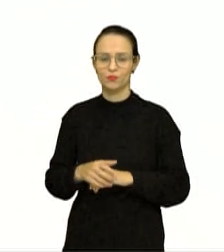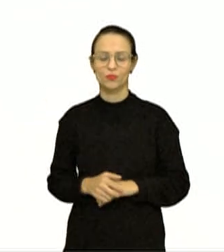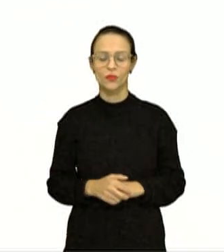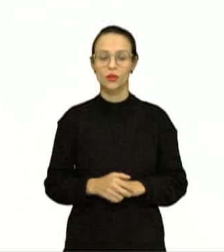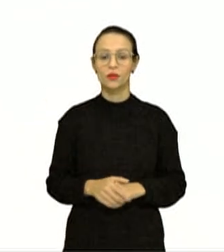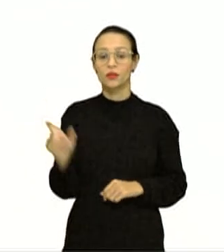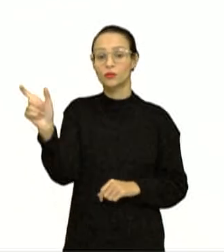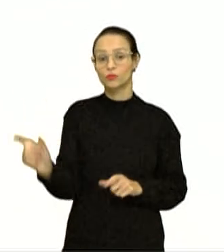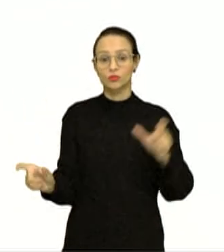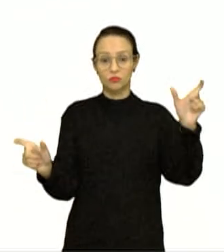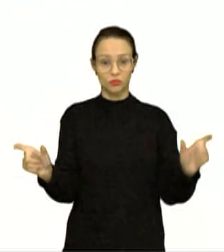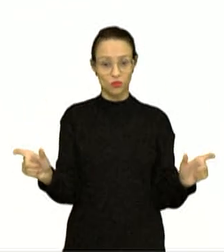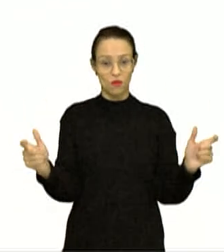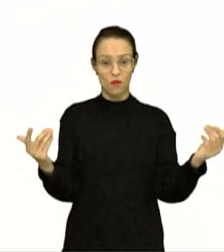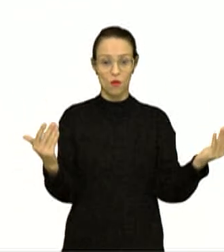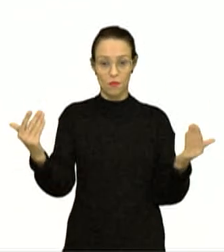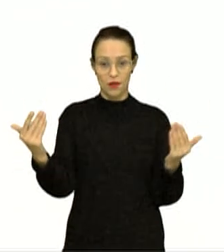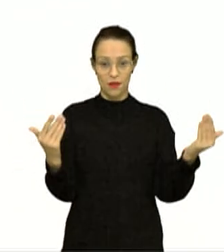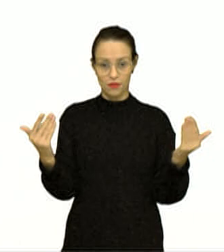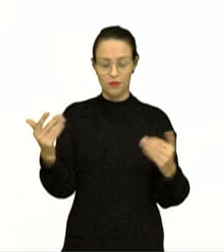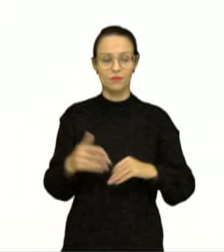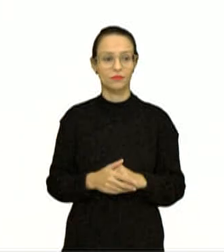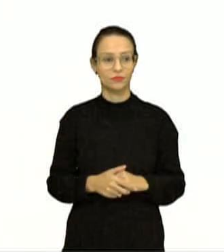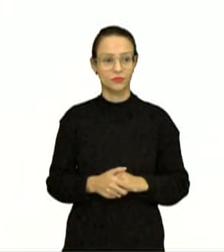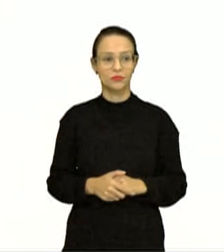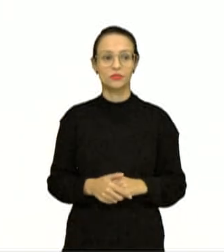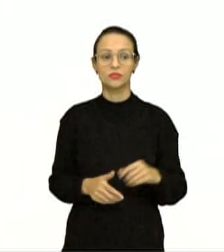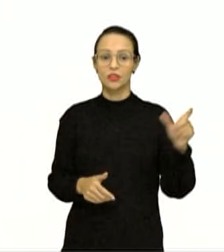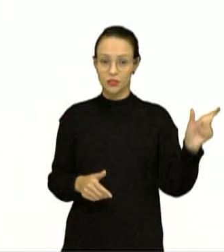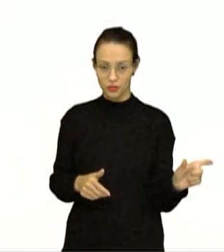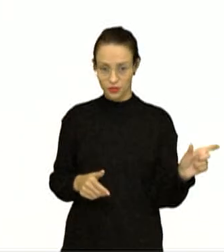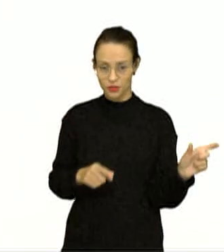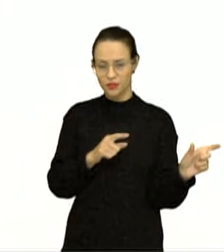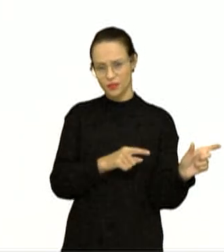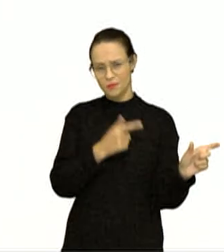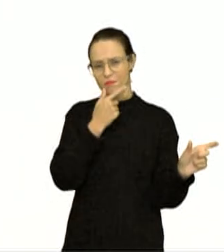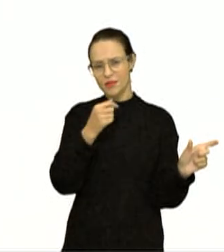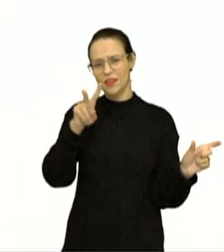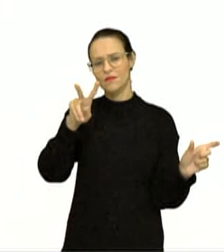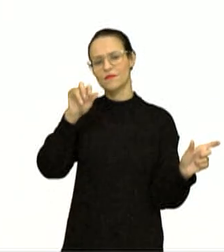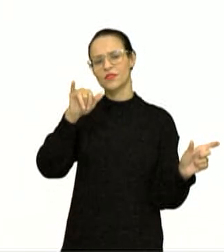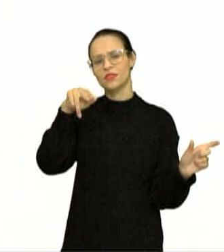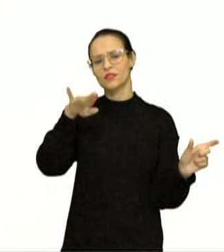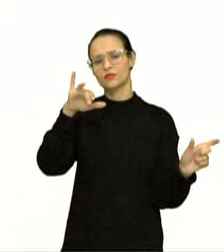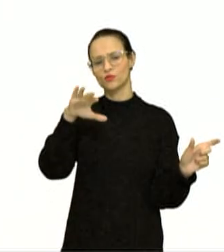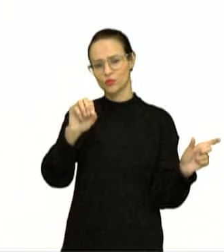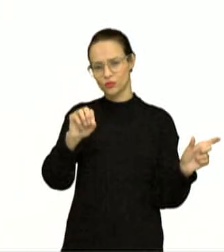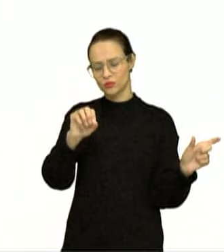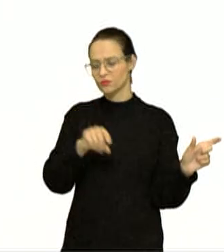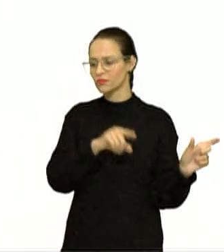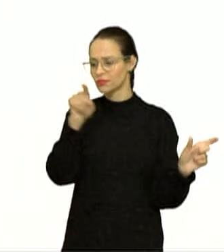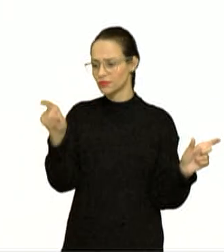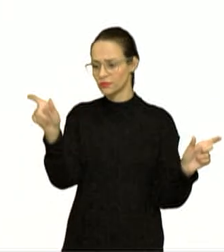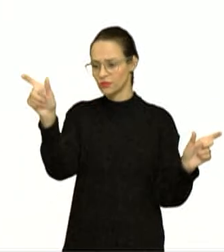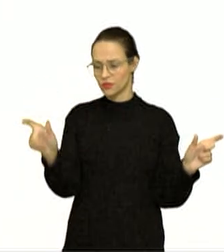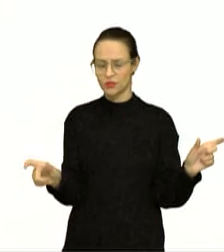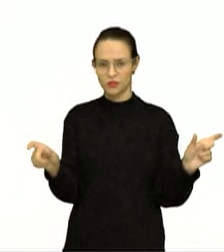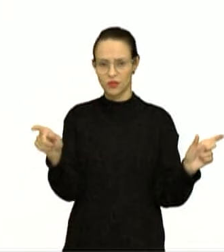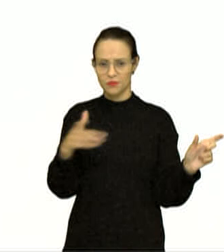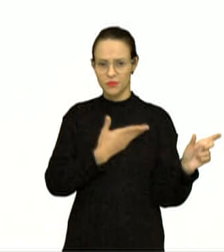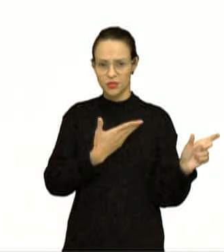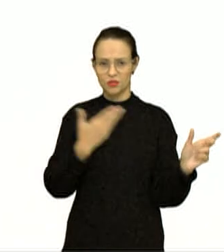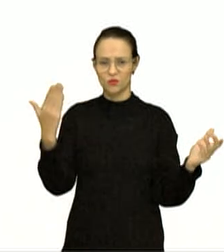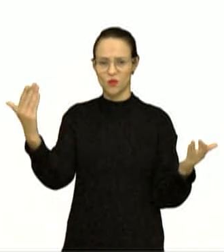duas pessoas sendo comparadas nesse exemplo. Temos o colega e o Vinícius. Então, e eles dividem,